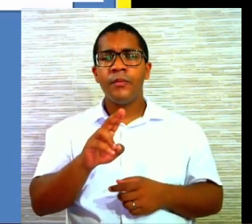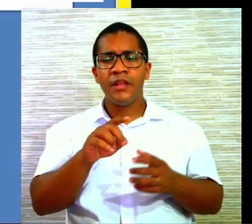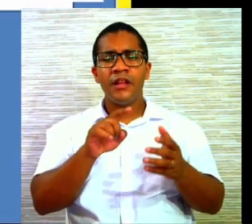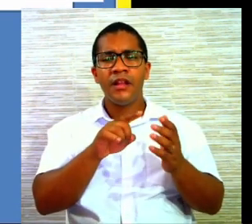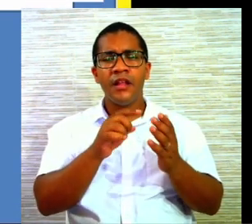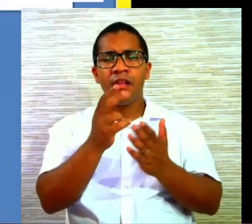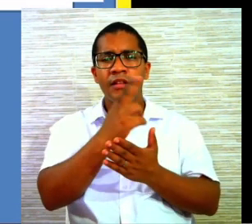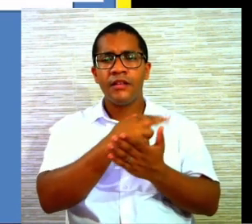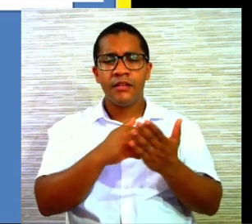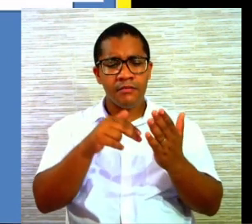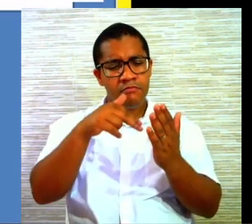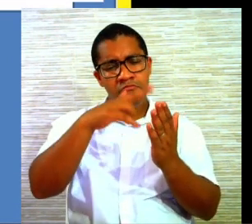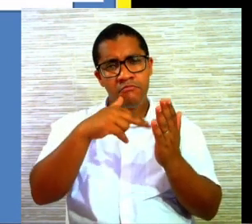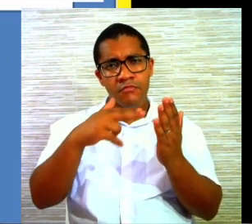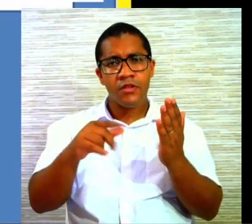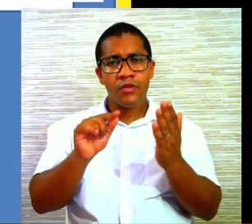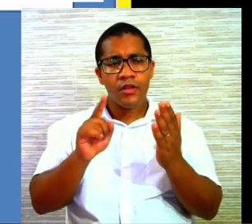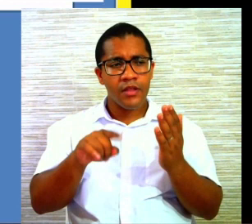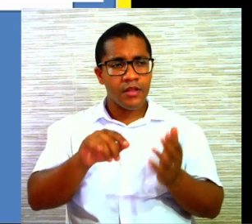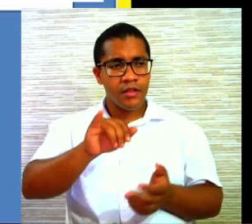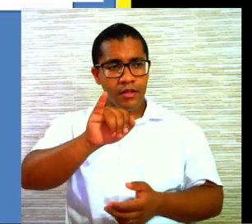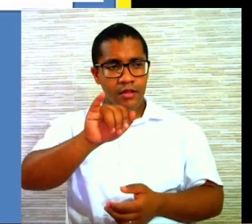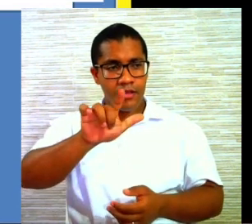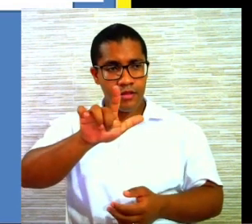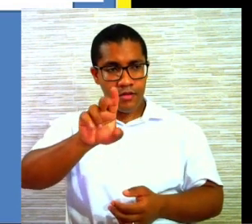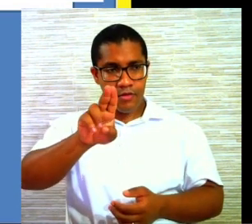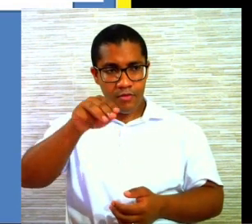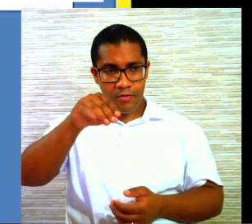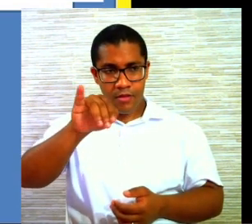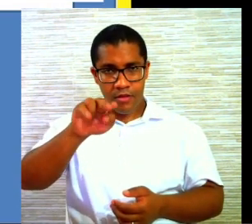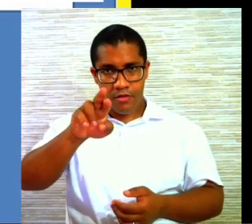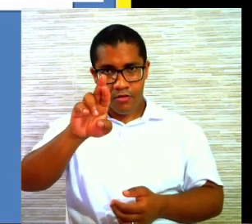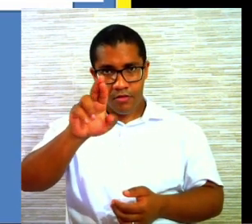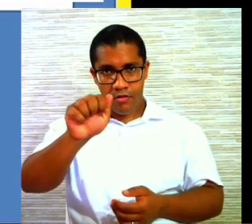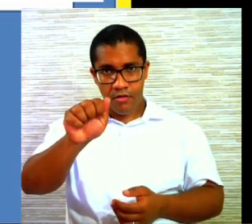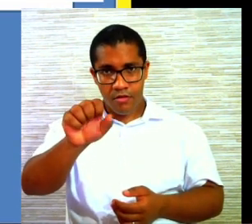se referia ao uso de cores vibrantes,